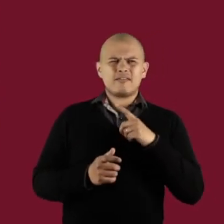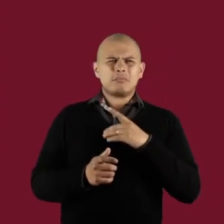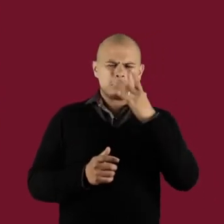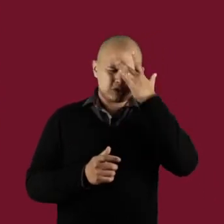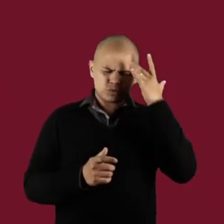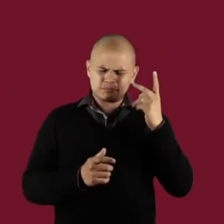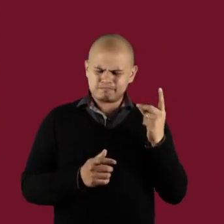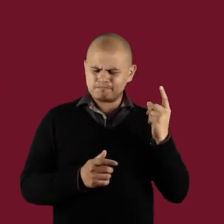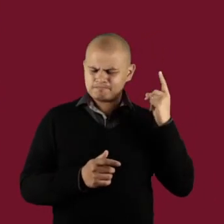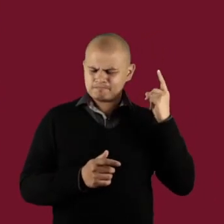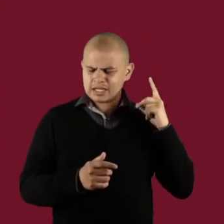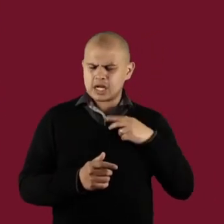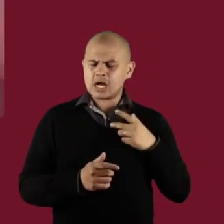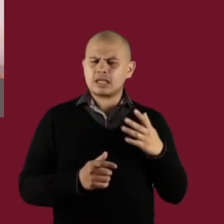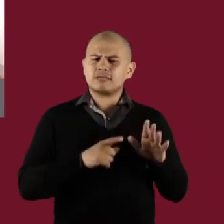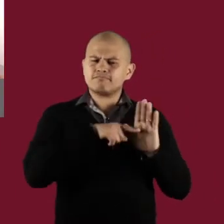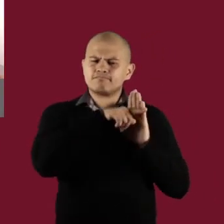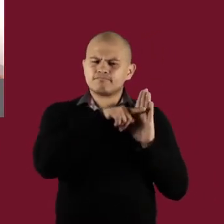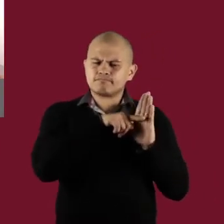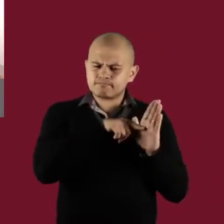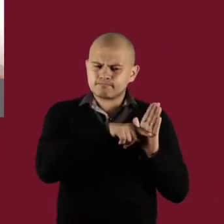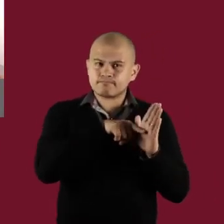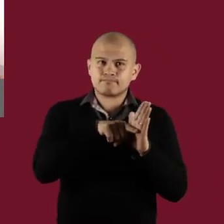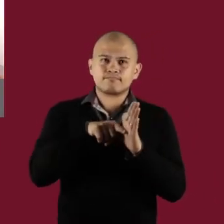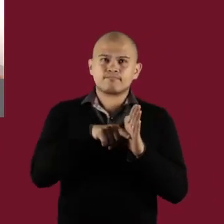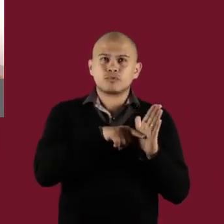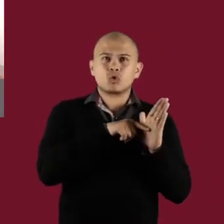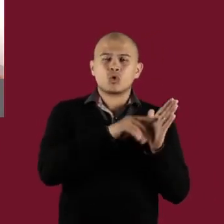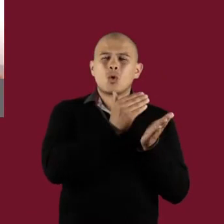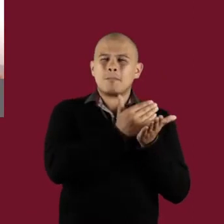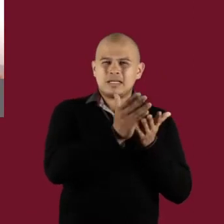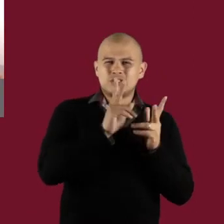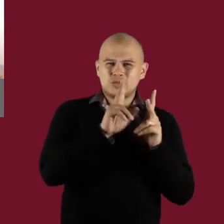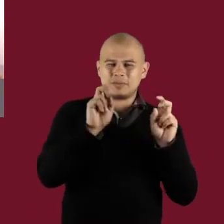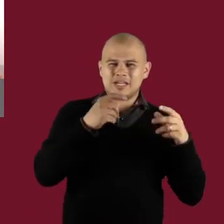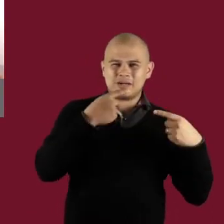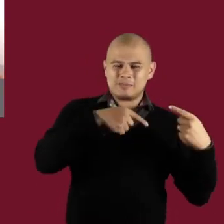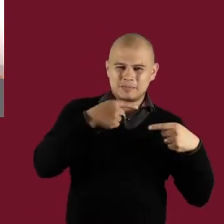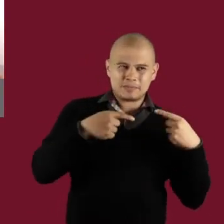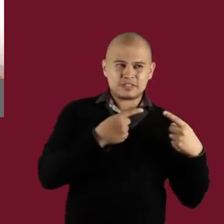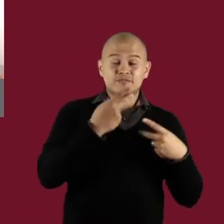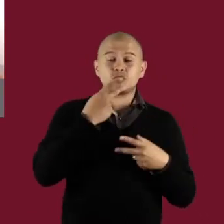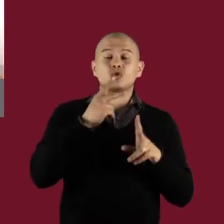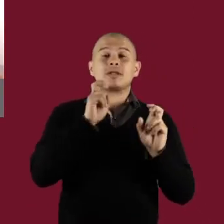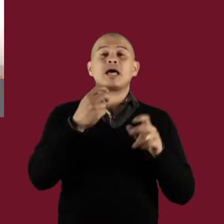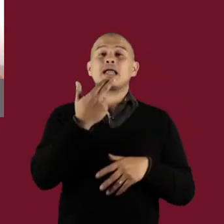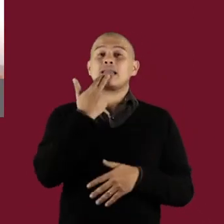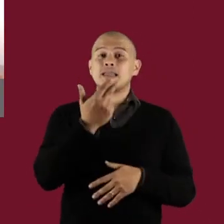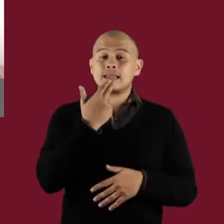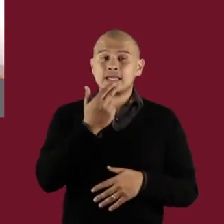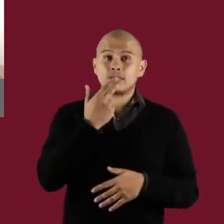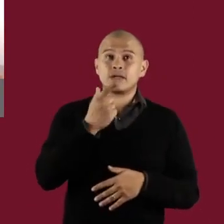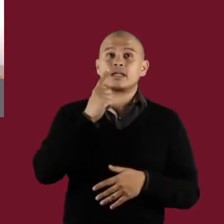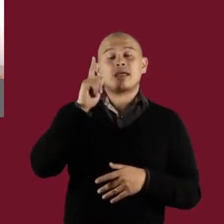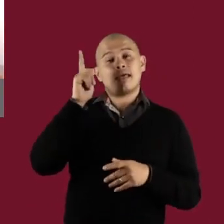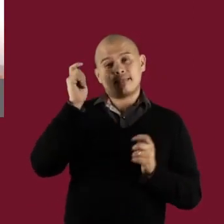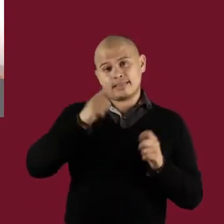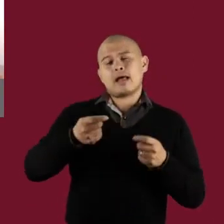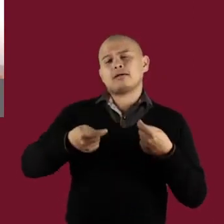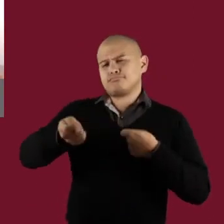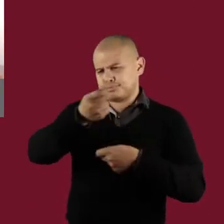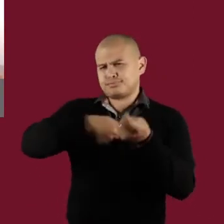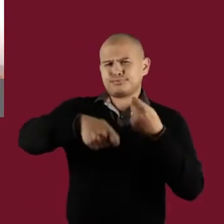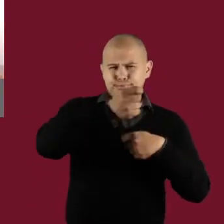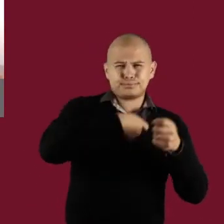logo no início dessa conversa, a gente estava falando sobre a língua, né, como sendo também um veículo de comércio, de cultura,